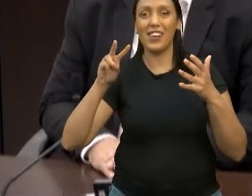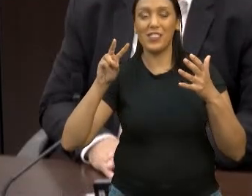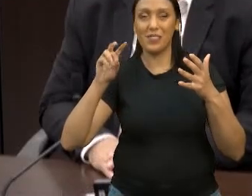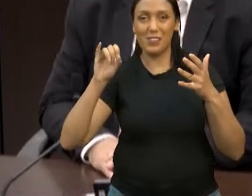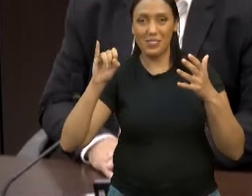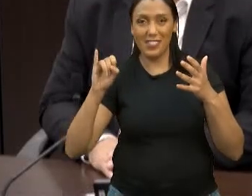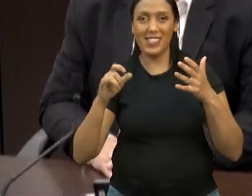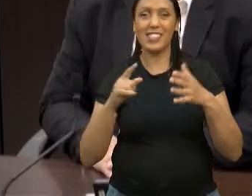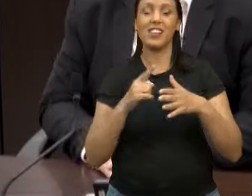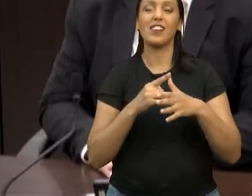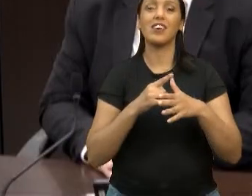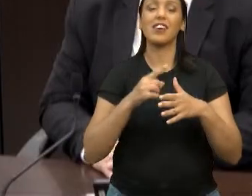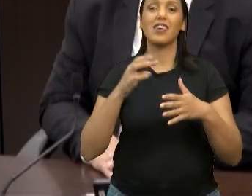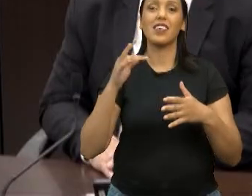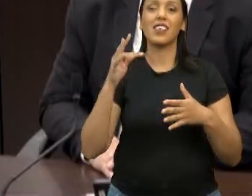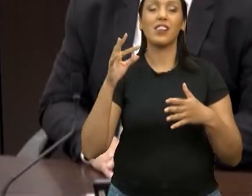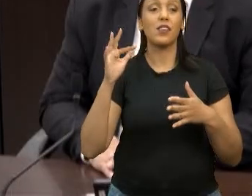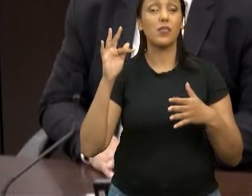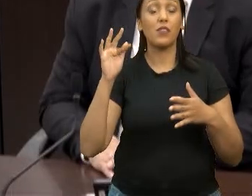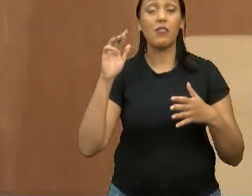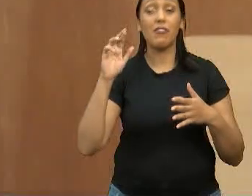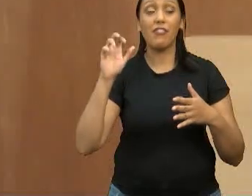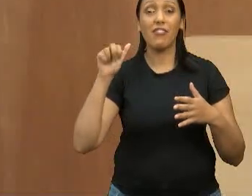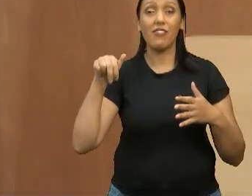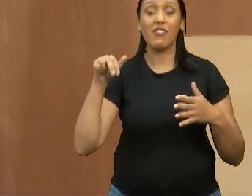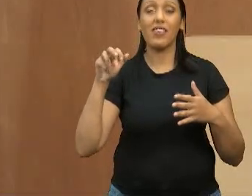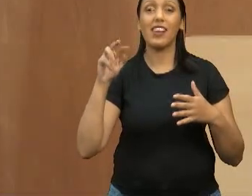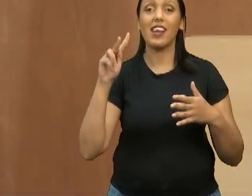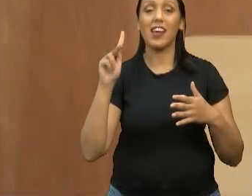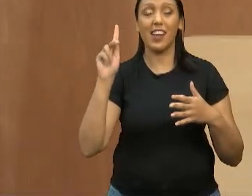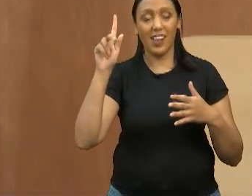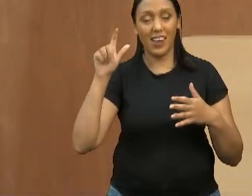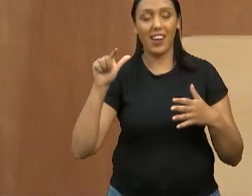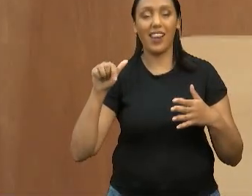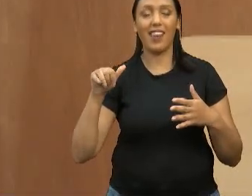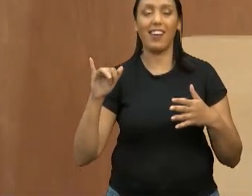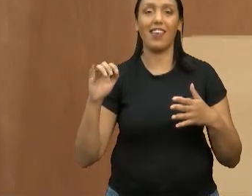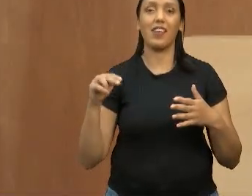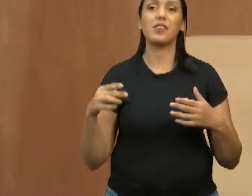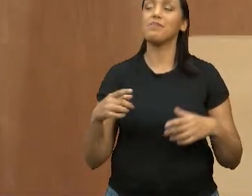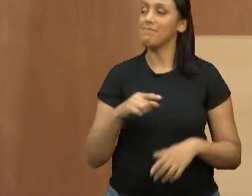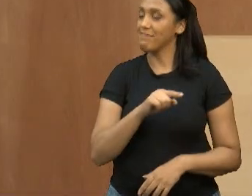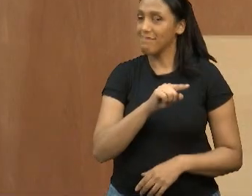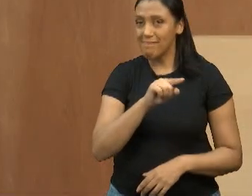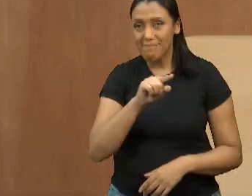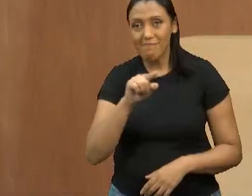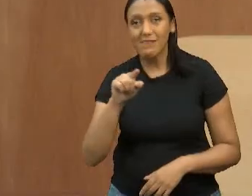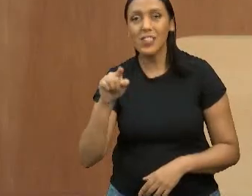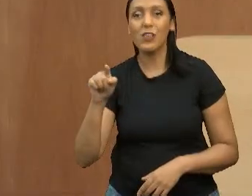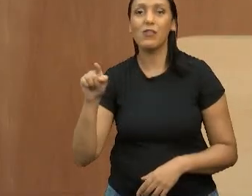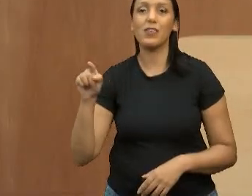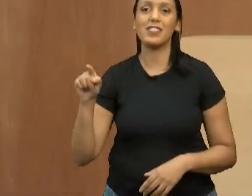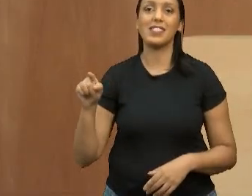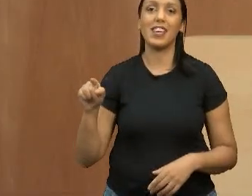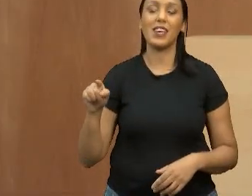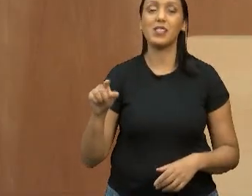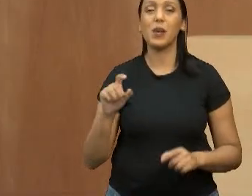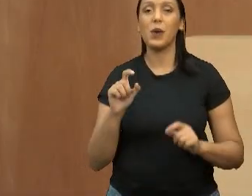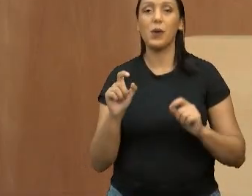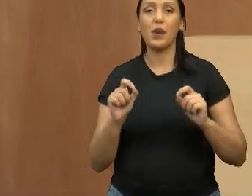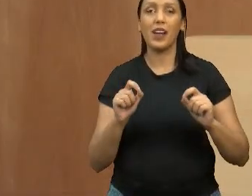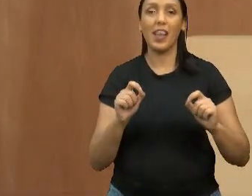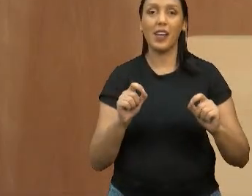o Franklin Moraes. Por vocês que esse decreto legislativo foi criado, para